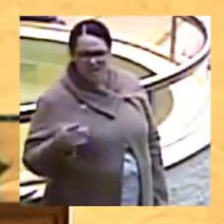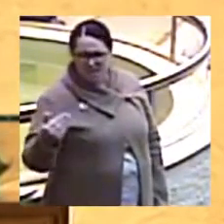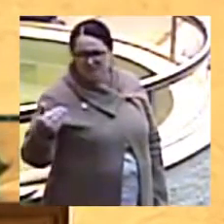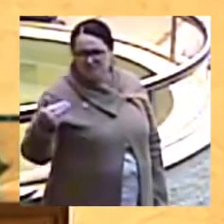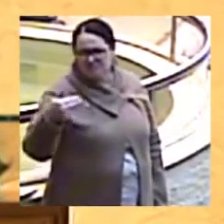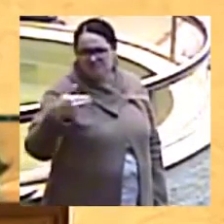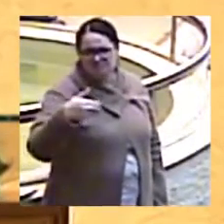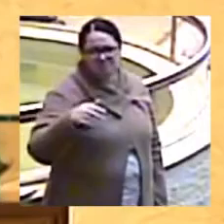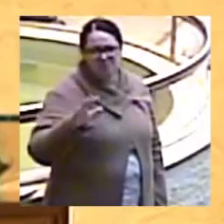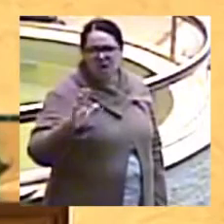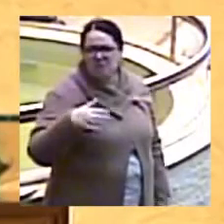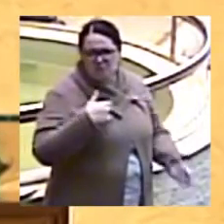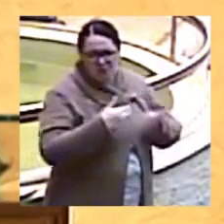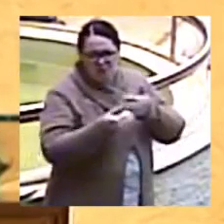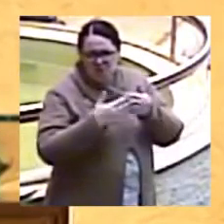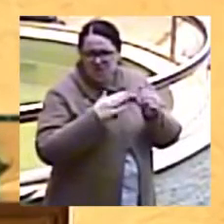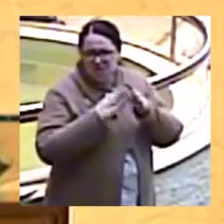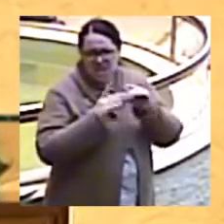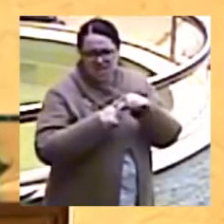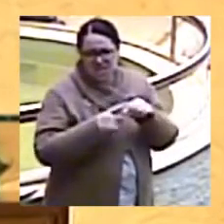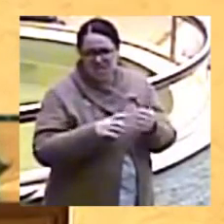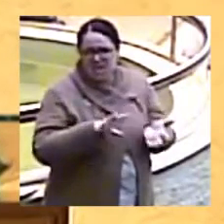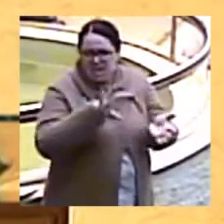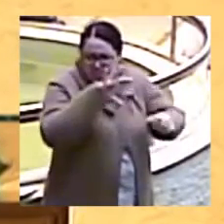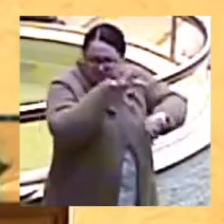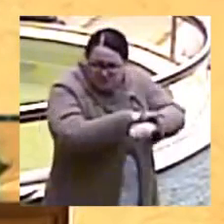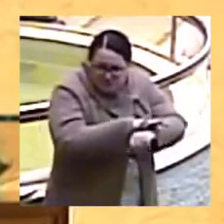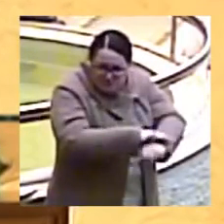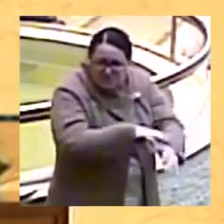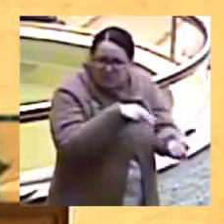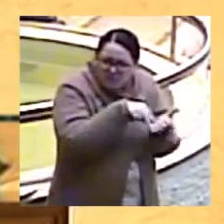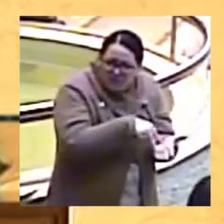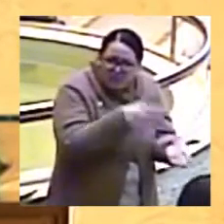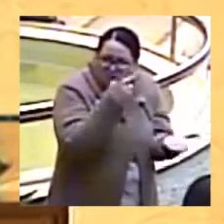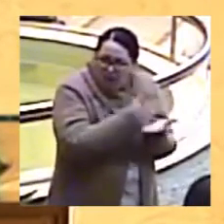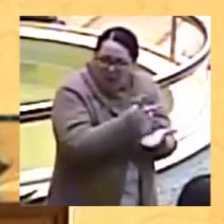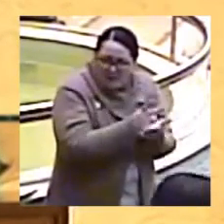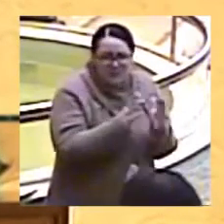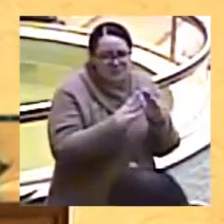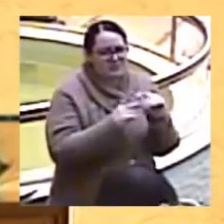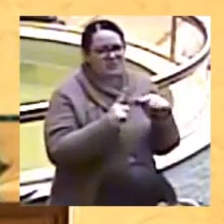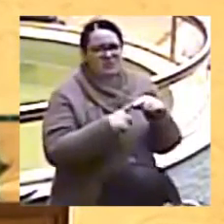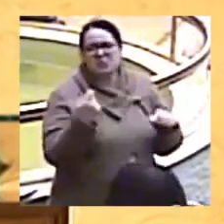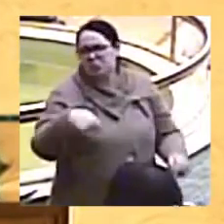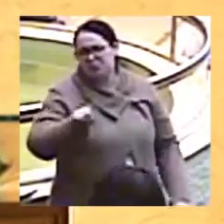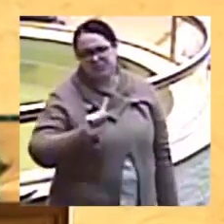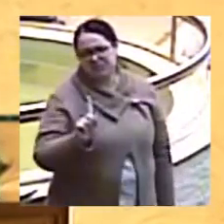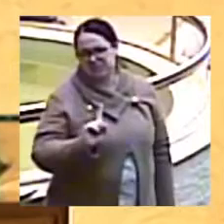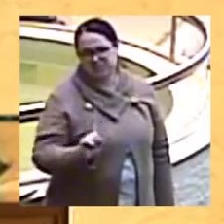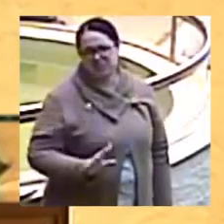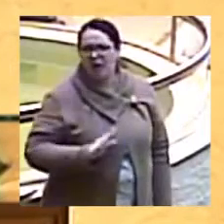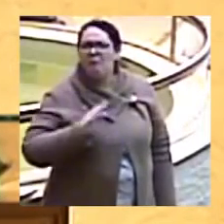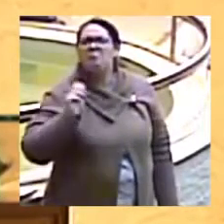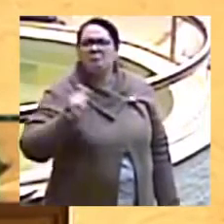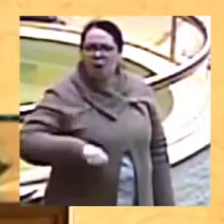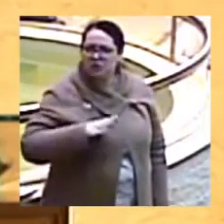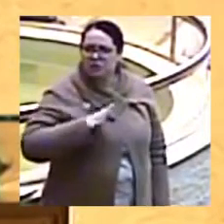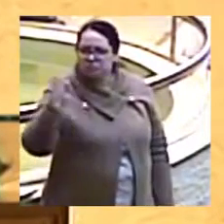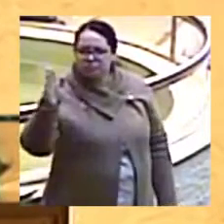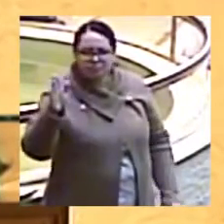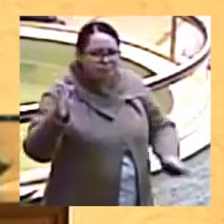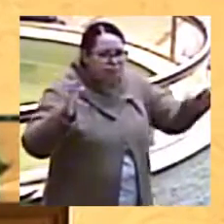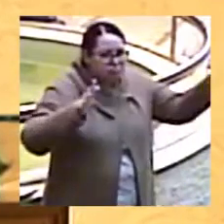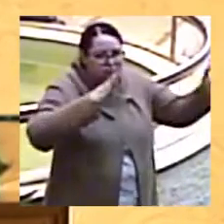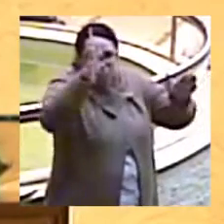mochileiro da fé. A busca pela experiência pessoal, a busca pelo saciar da